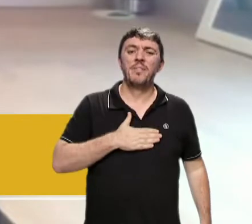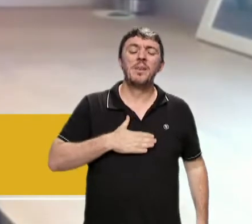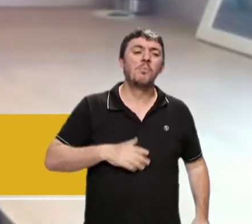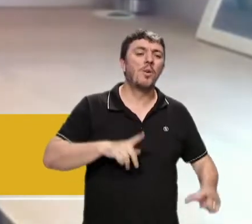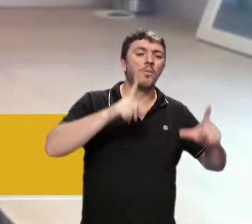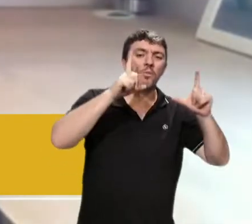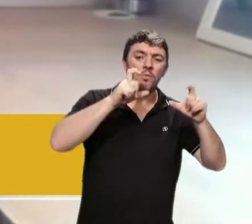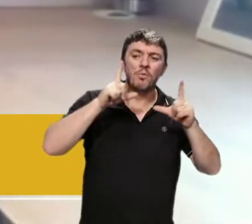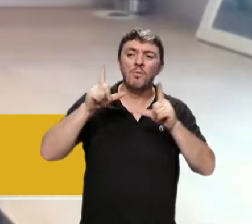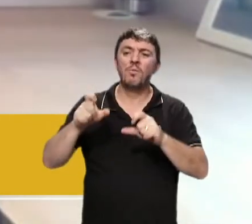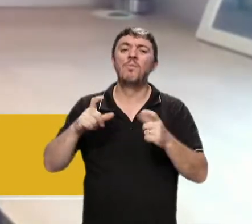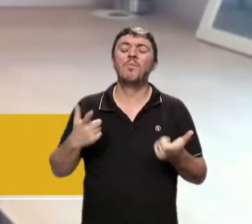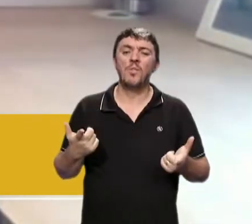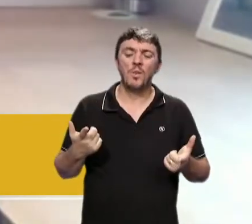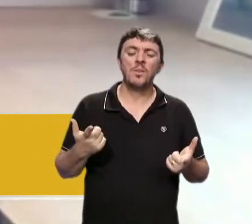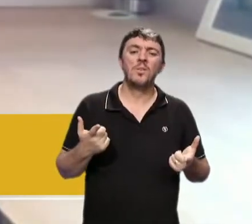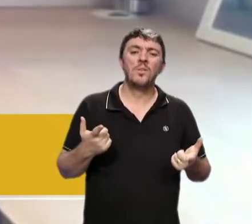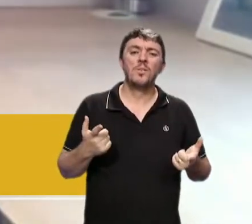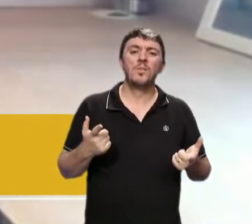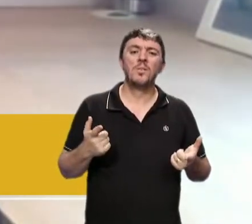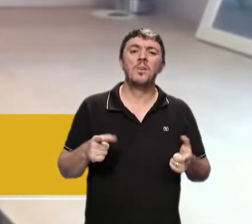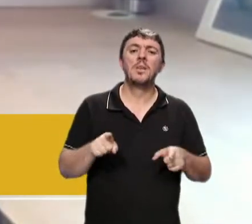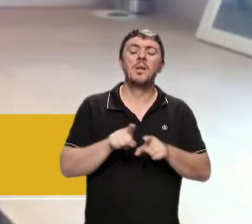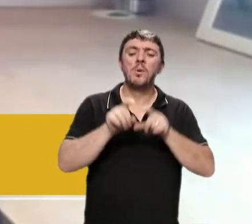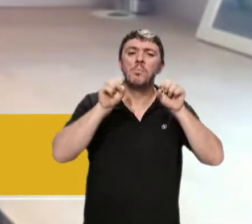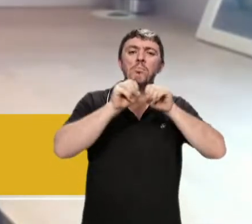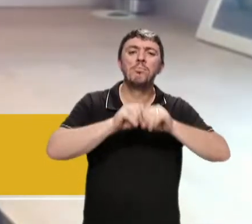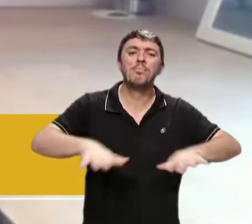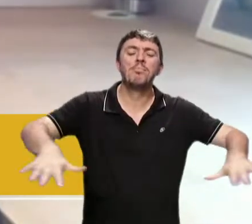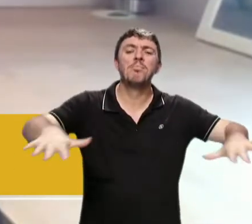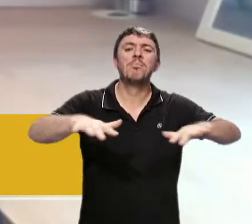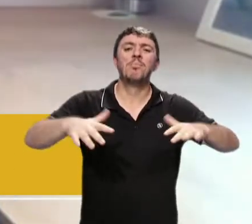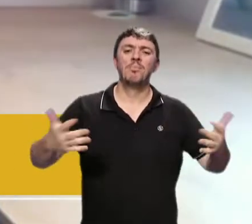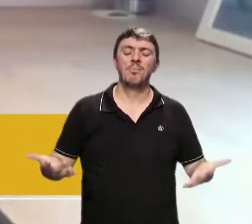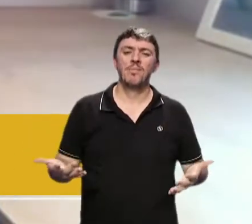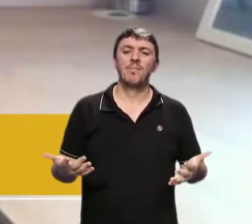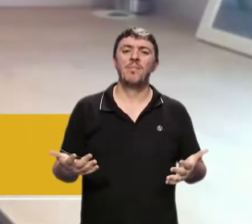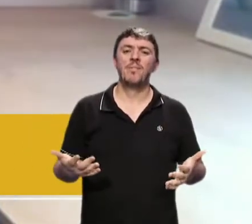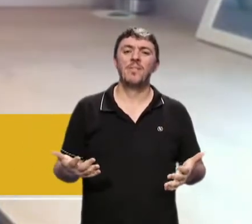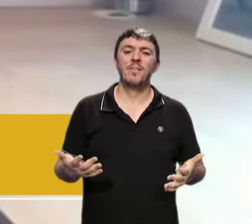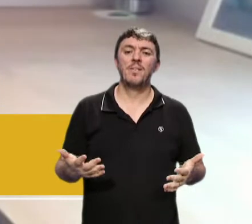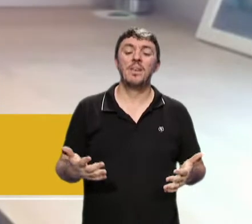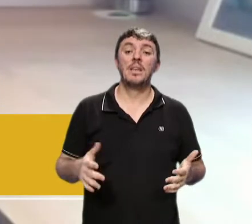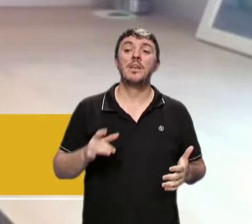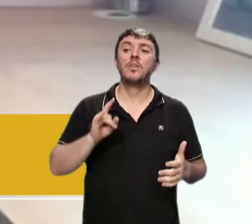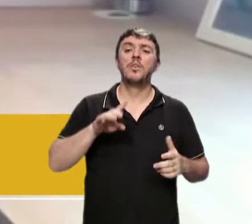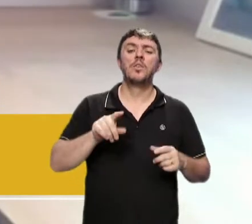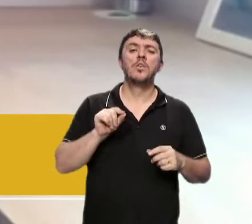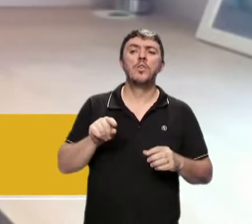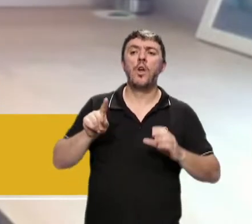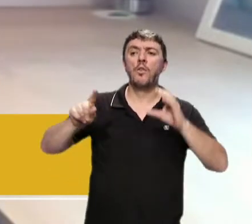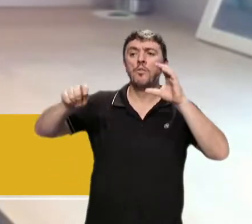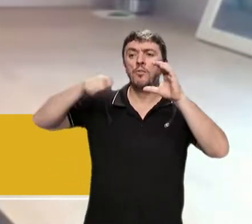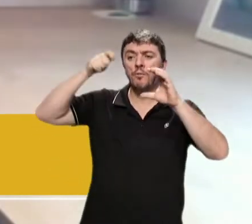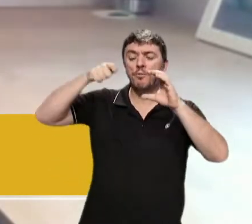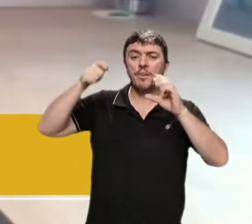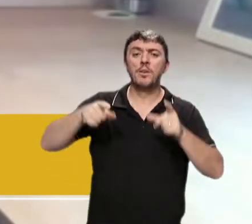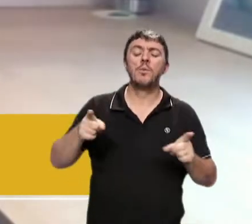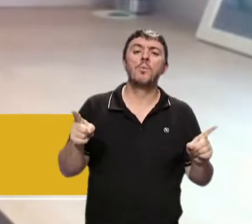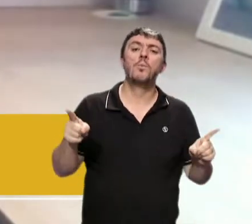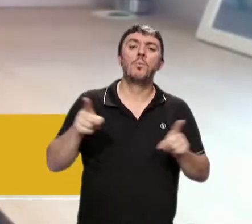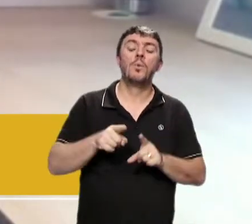fotos, quanto na questão da entrega. E também deles favorecerem apenas os vídeos curtos, que